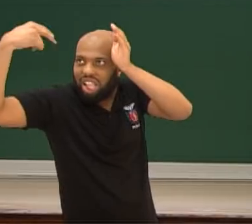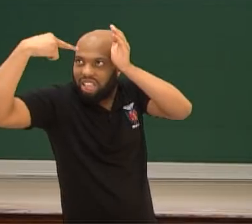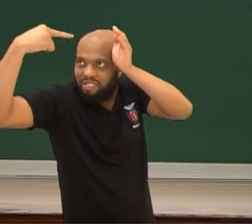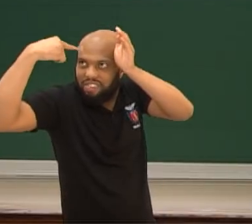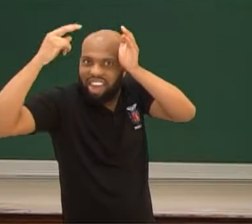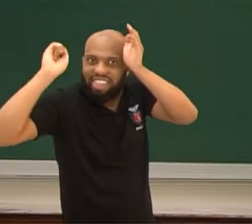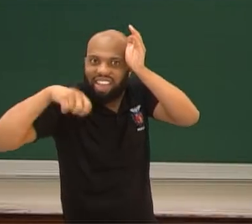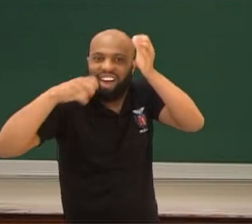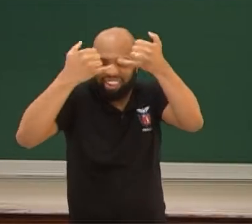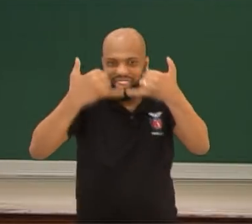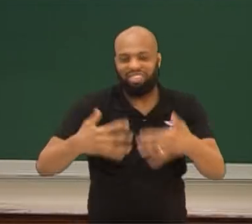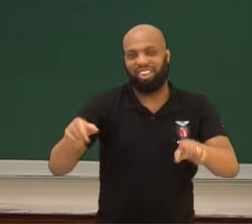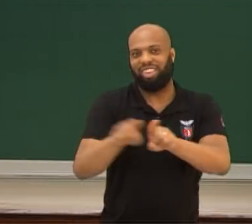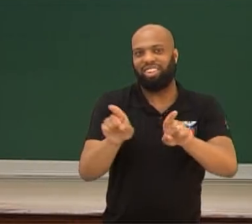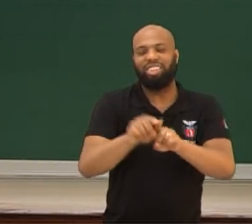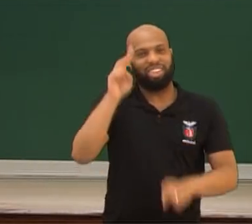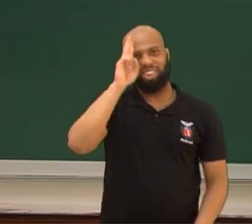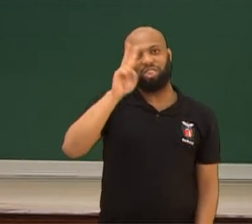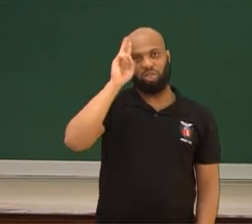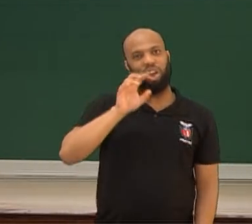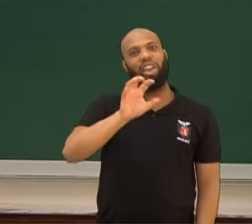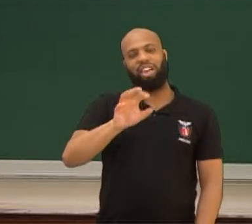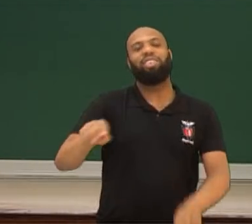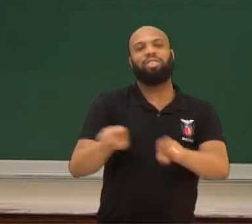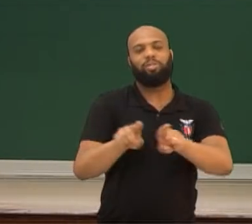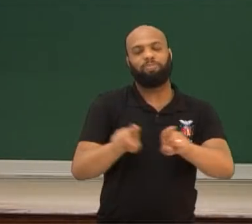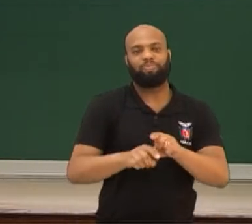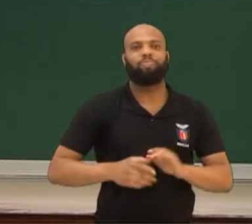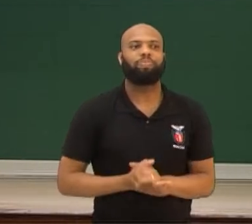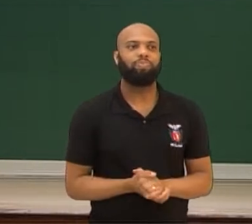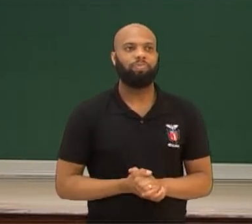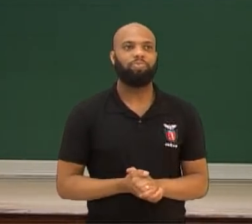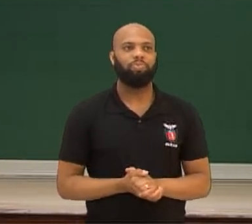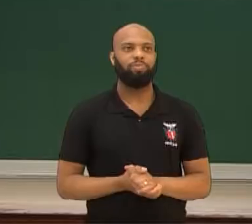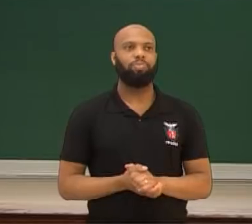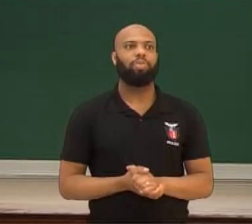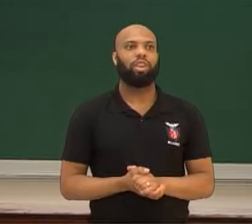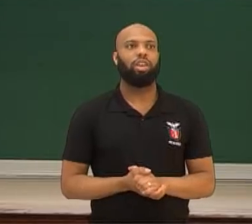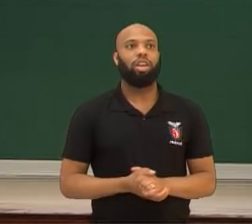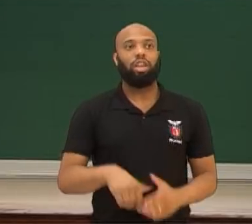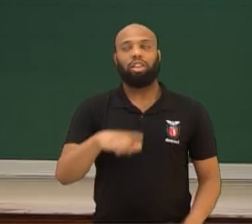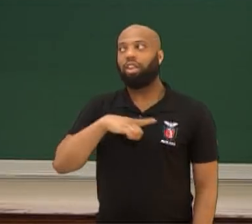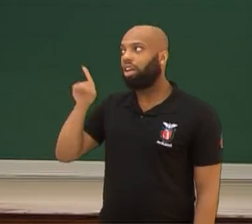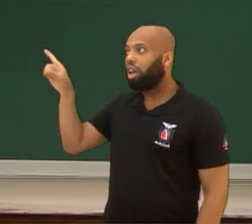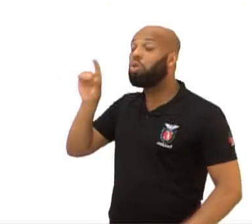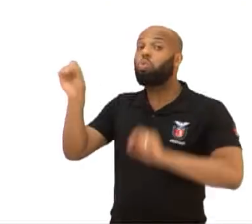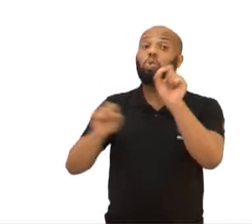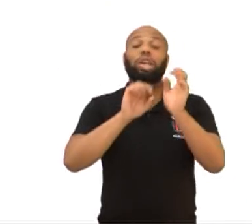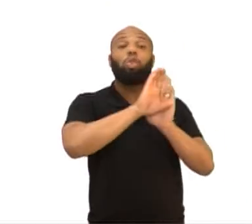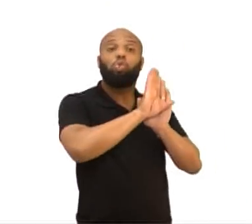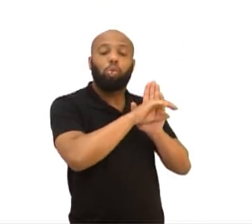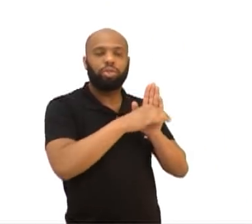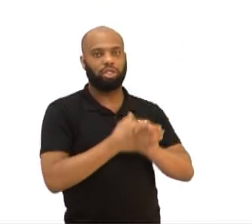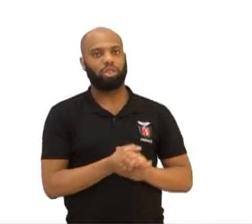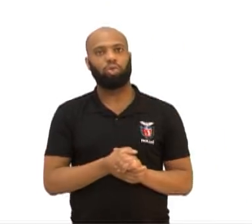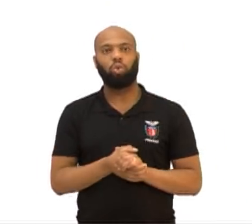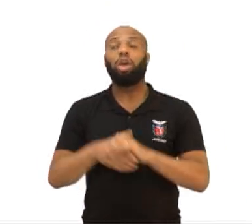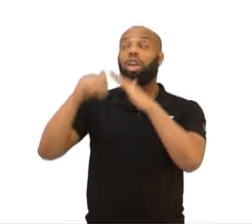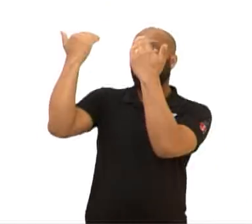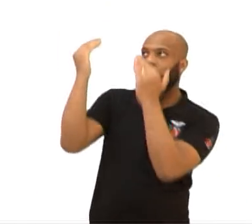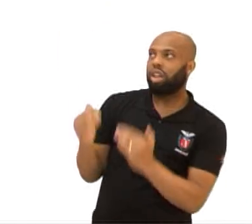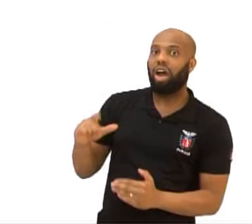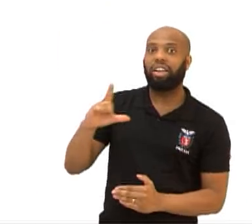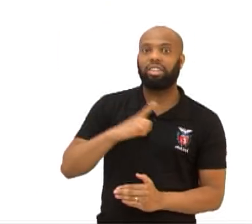traz isso tudo à tona, né, explicita isso para o leitor, né? Então a gente tem aqui que a introspecção, ela é uma